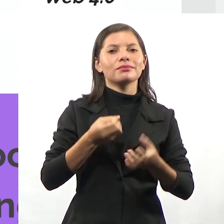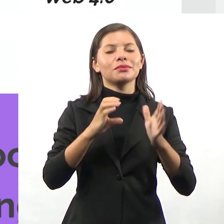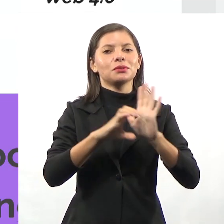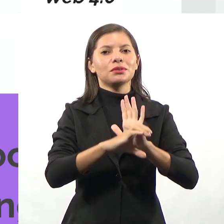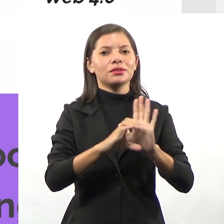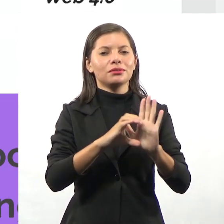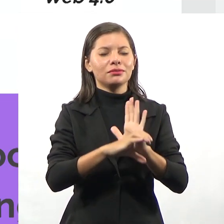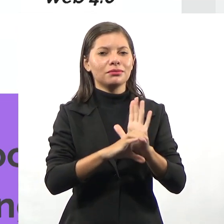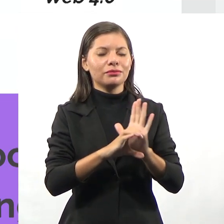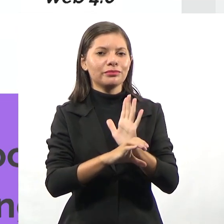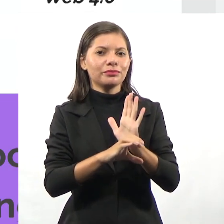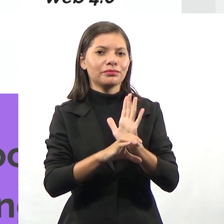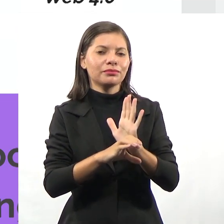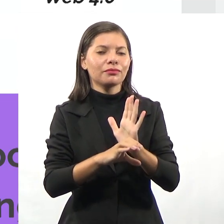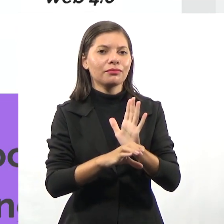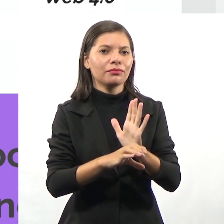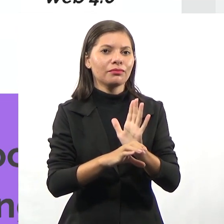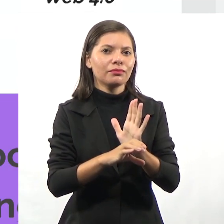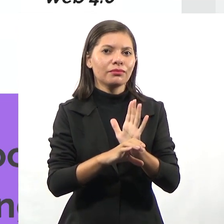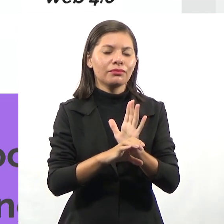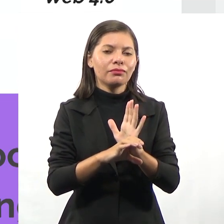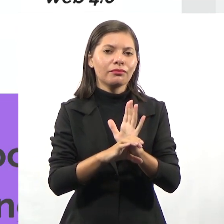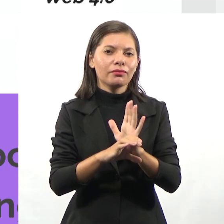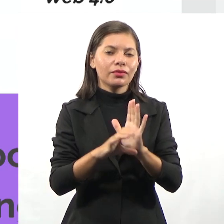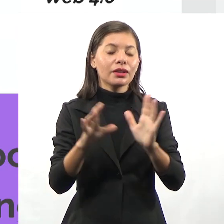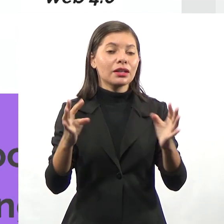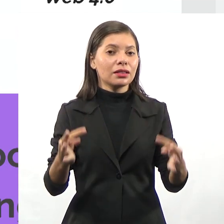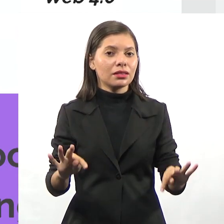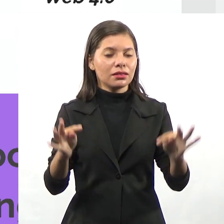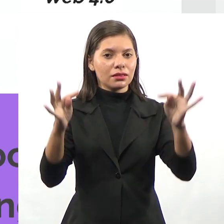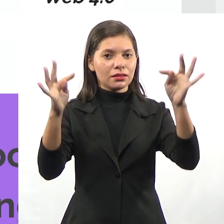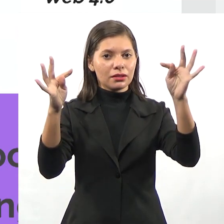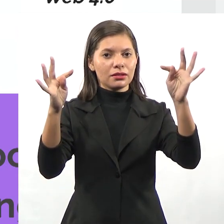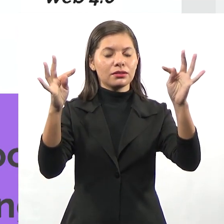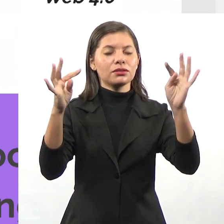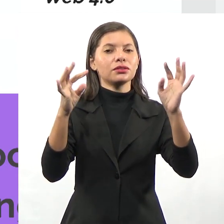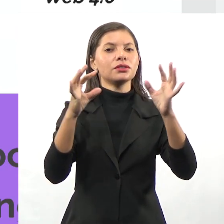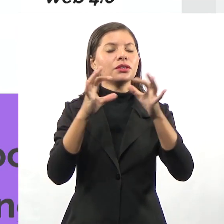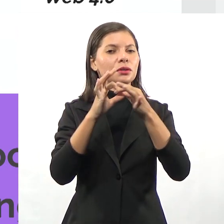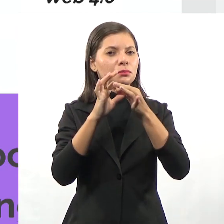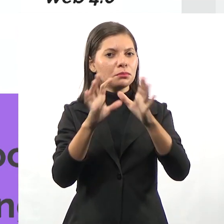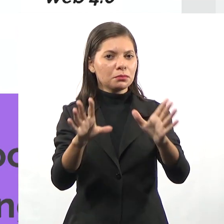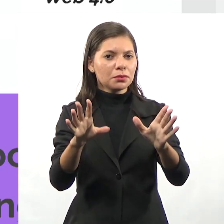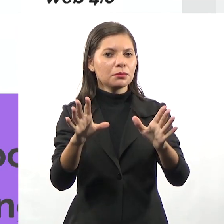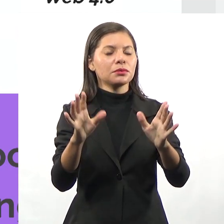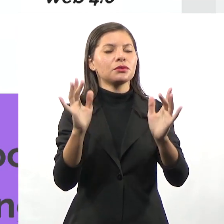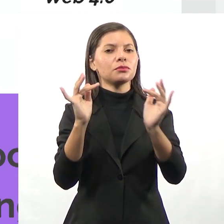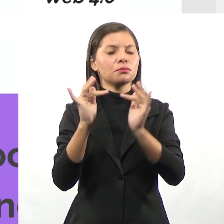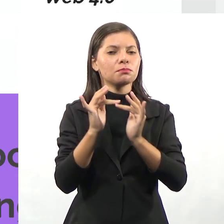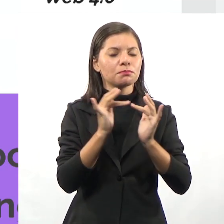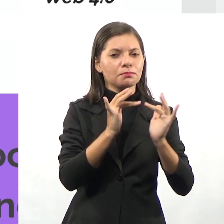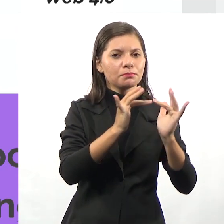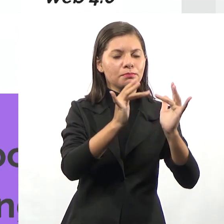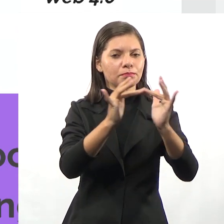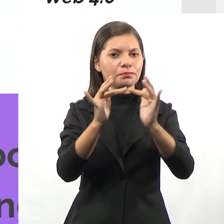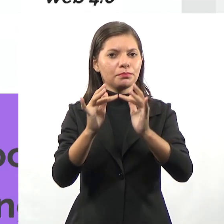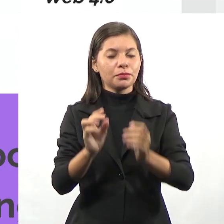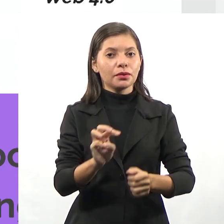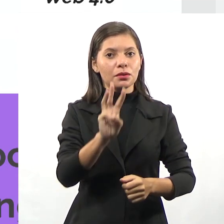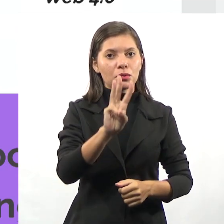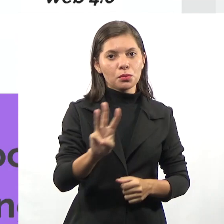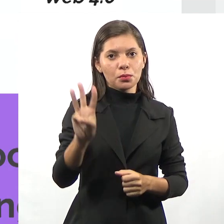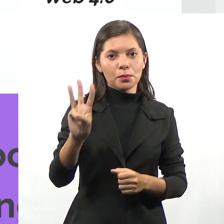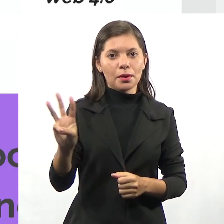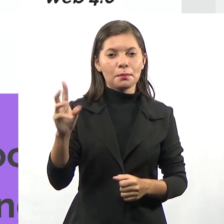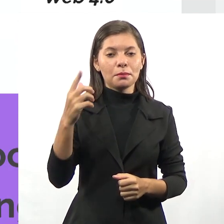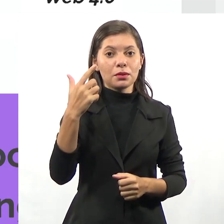conteúdo. Com o ganho de implementações de tecnologias que permitiam uma certa interatividade, a